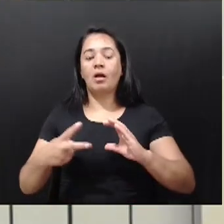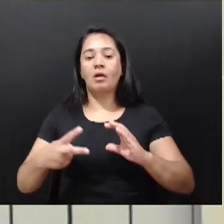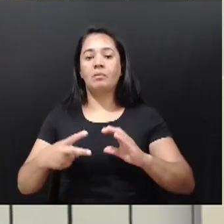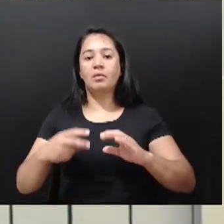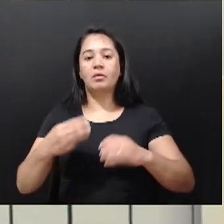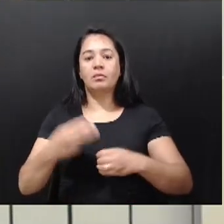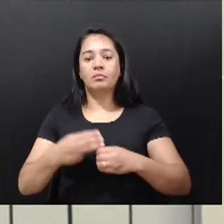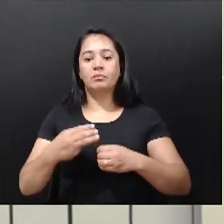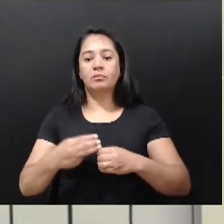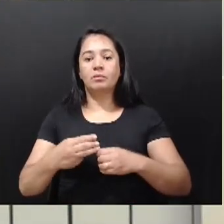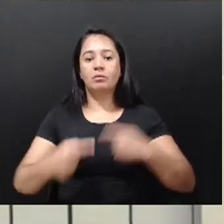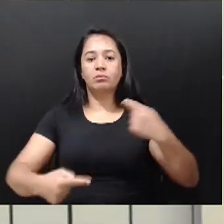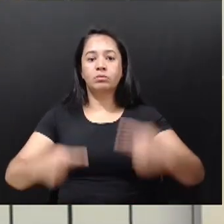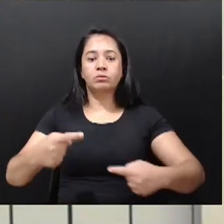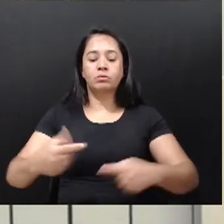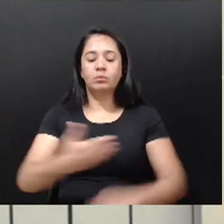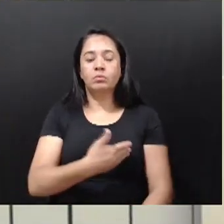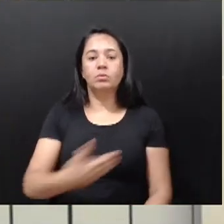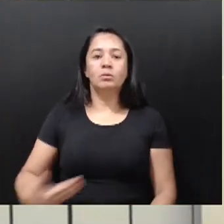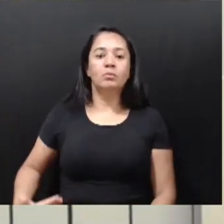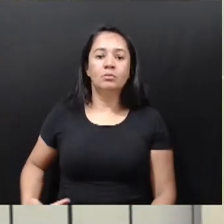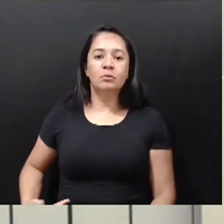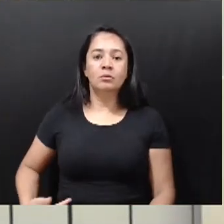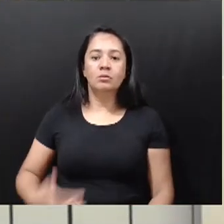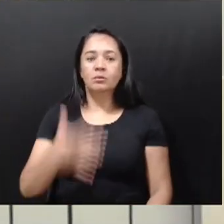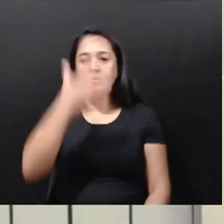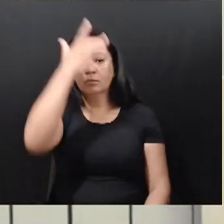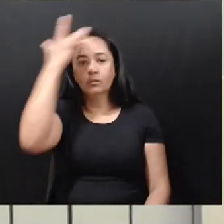Políticas Públicas para Pessoas Idosas.